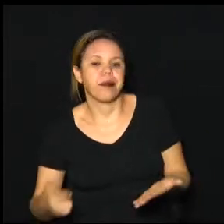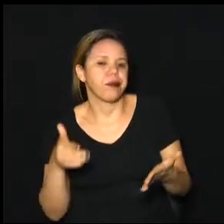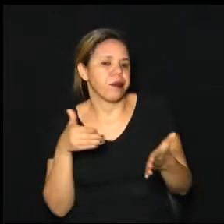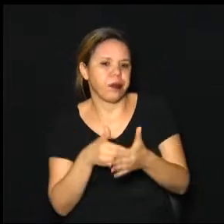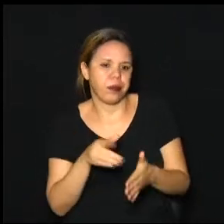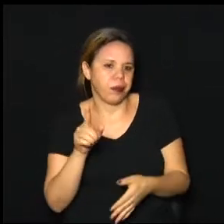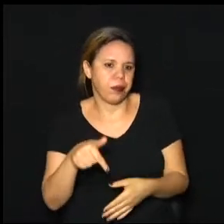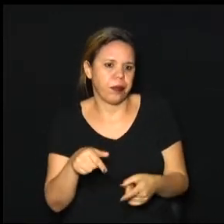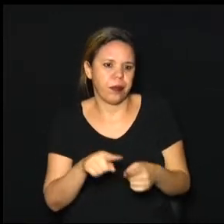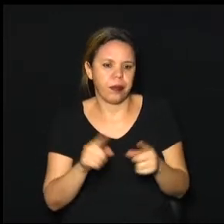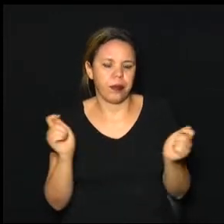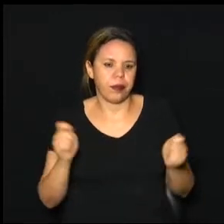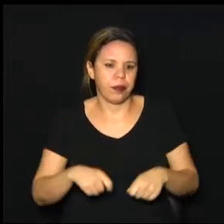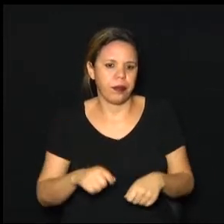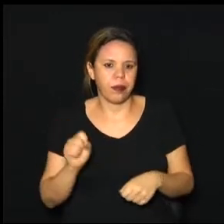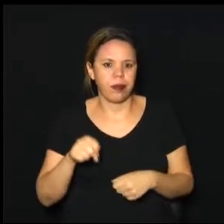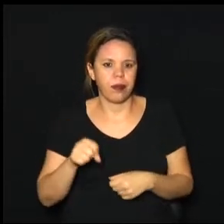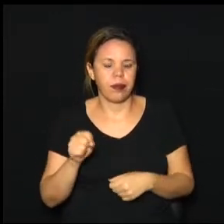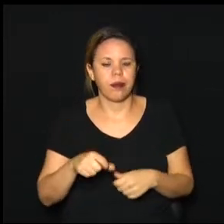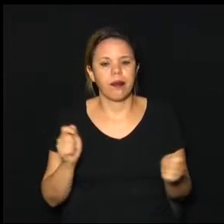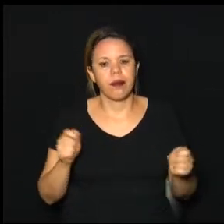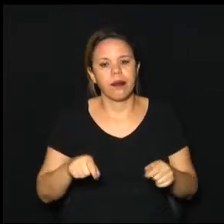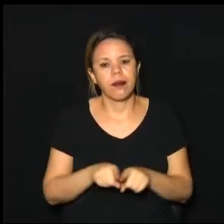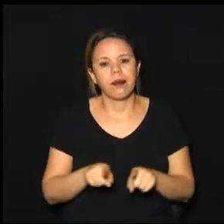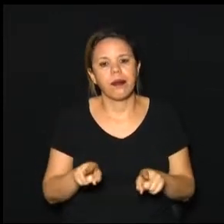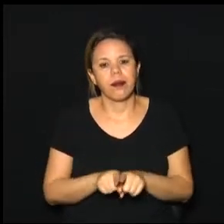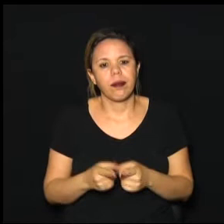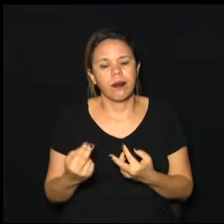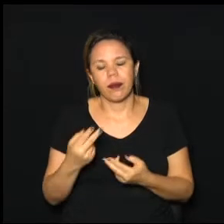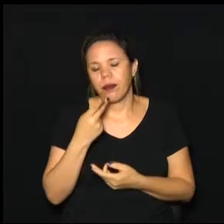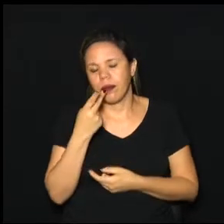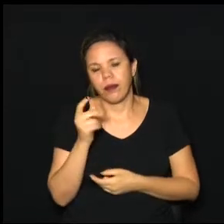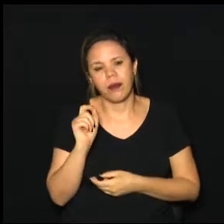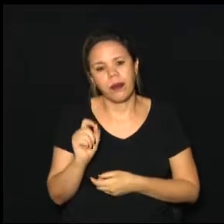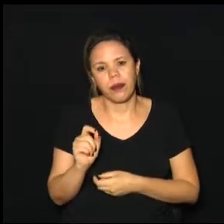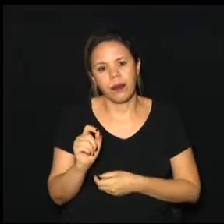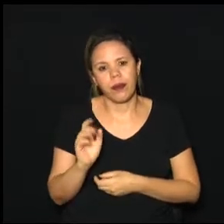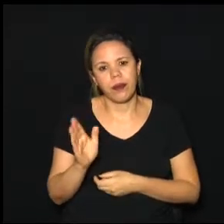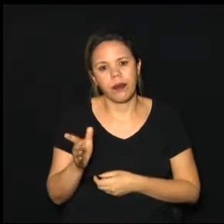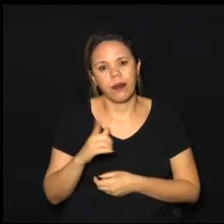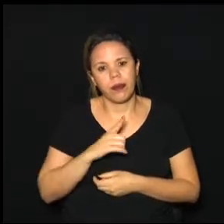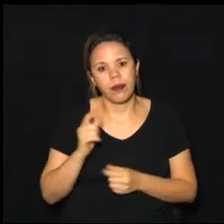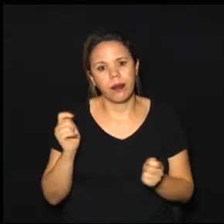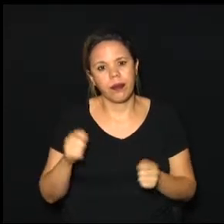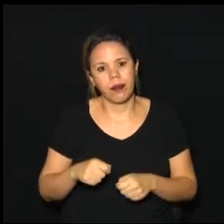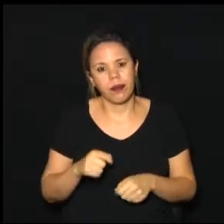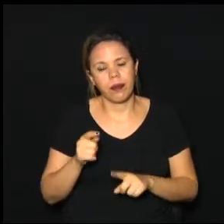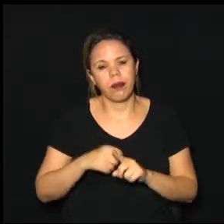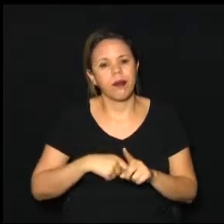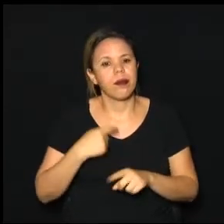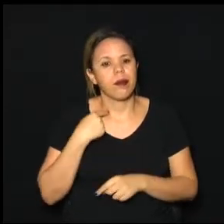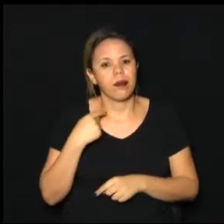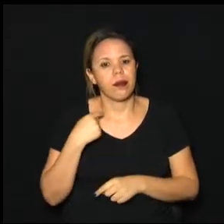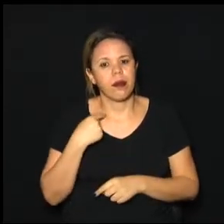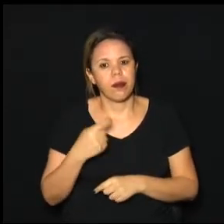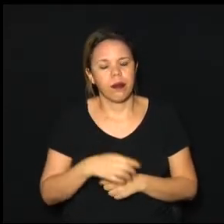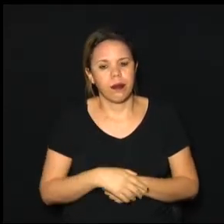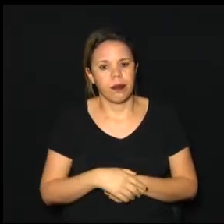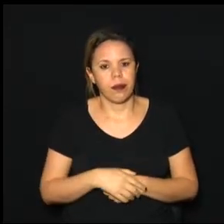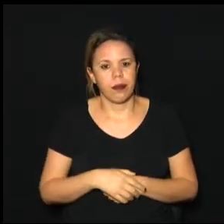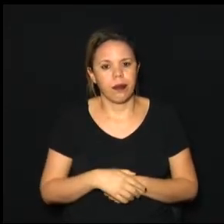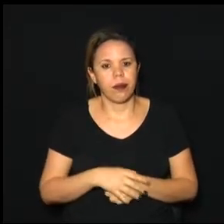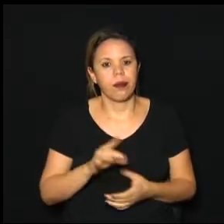sentido, é possível sim. E pode também, como eu disse agora há pouco, já está possível desde maio, é